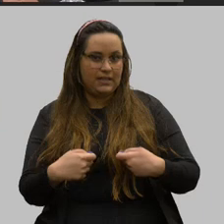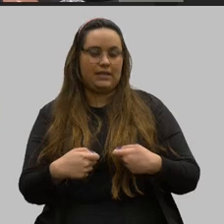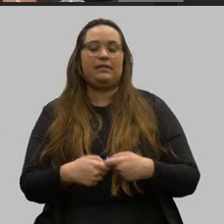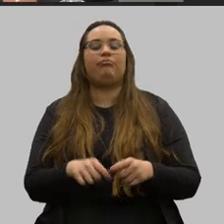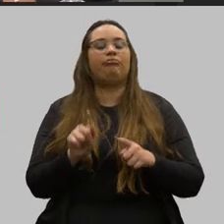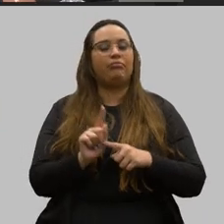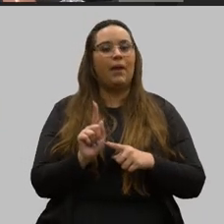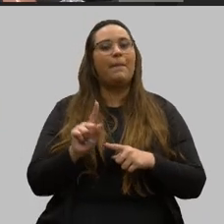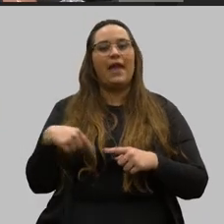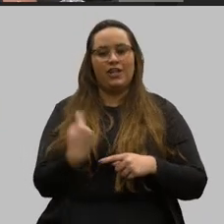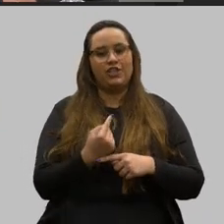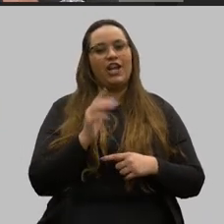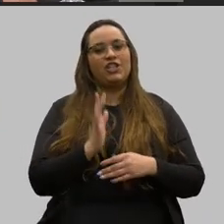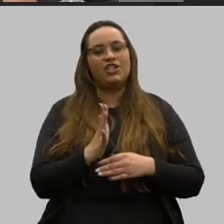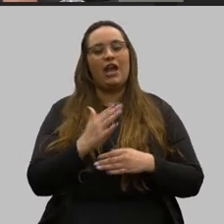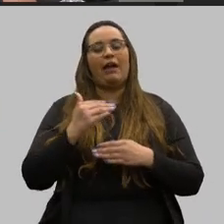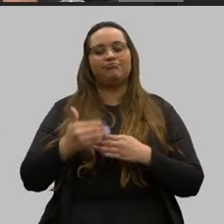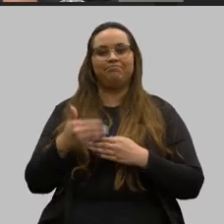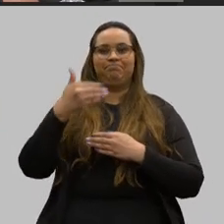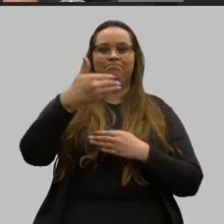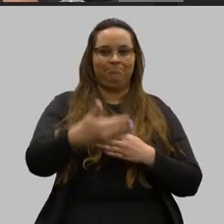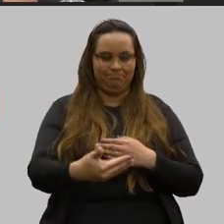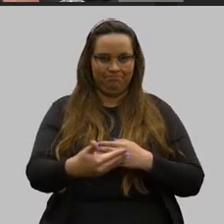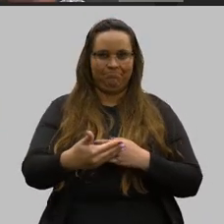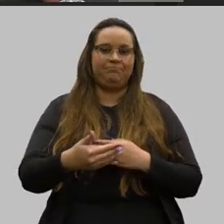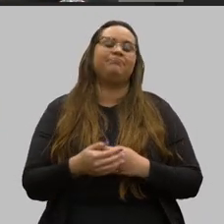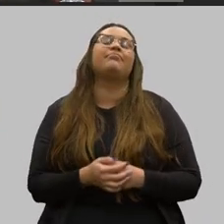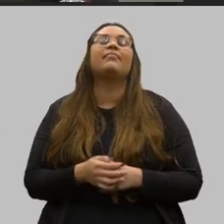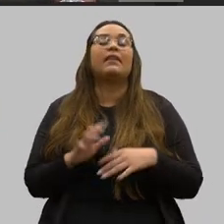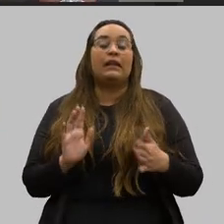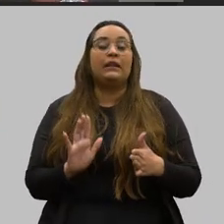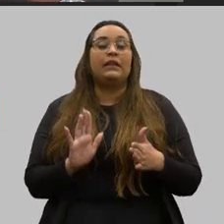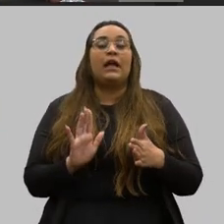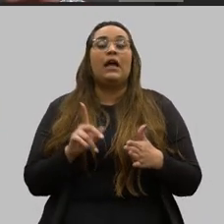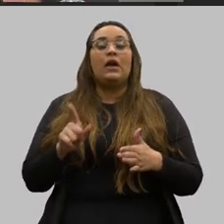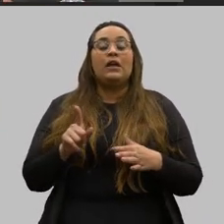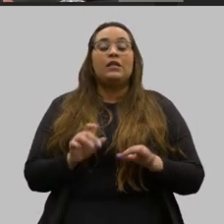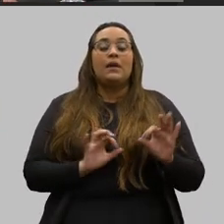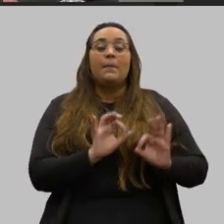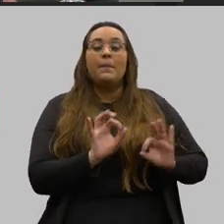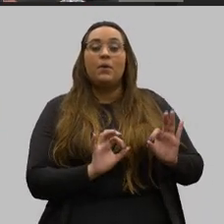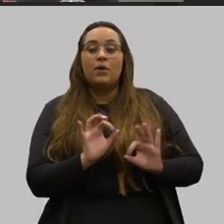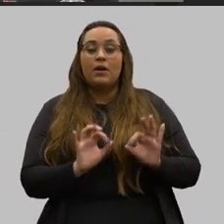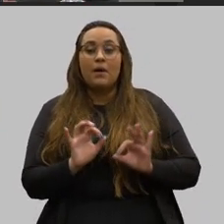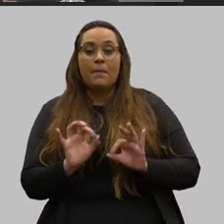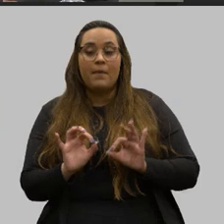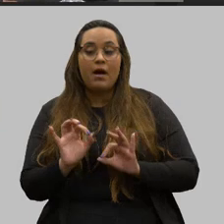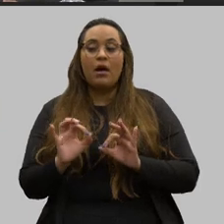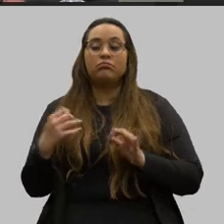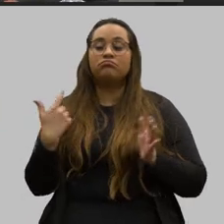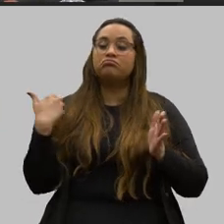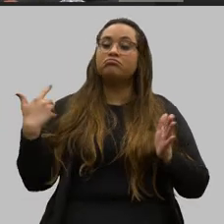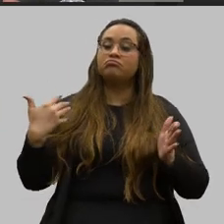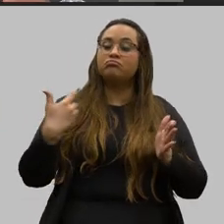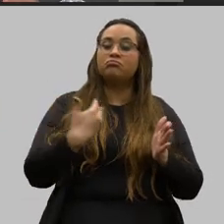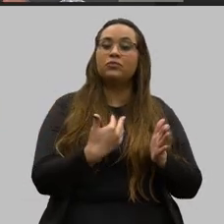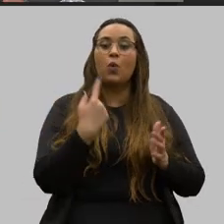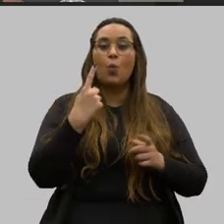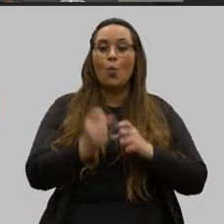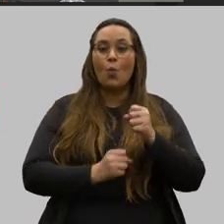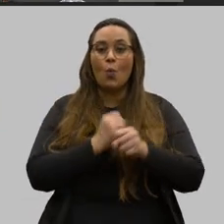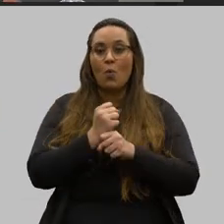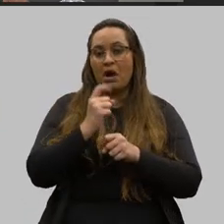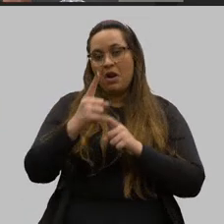senhor sabe muito bem disso e mas dizemos que nós sempre temos isso programado n ao longo de pelo menos um ano 1 ano e